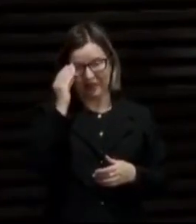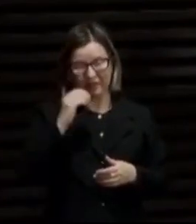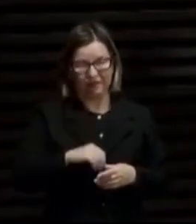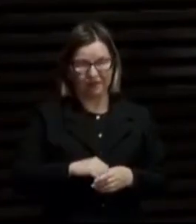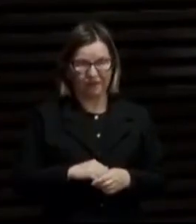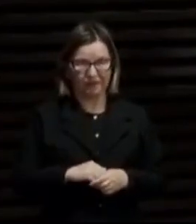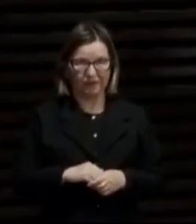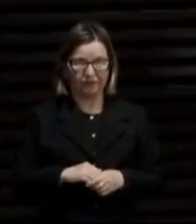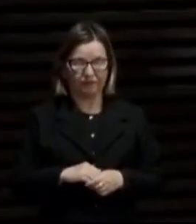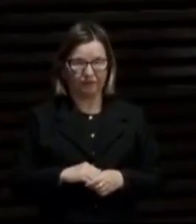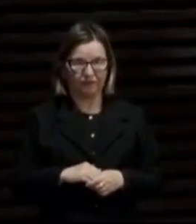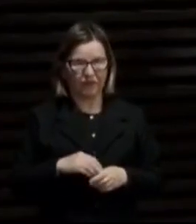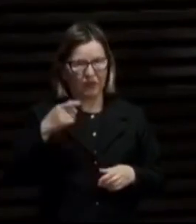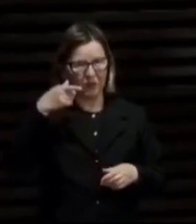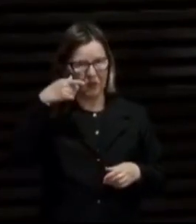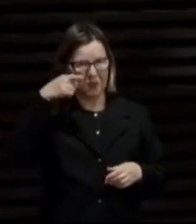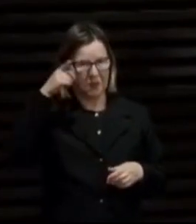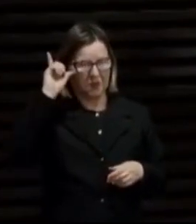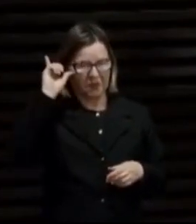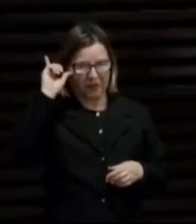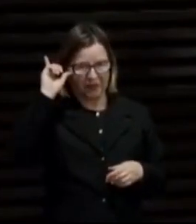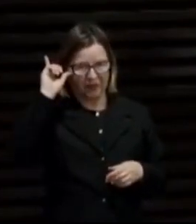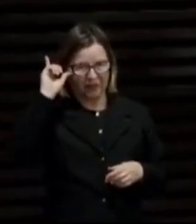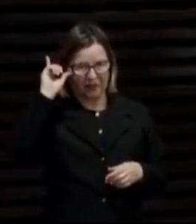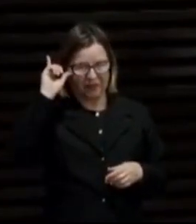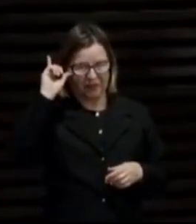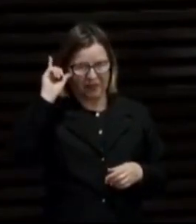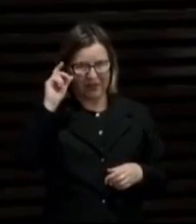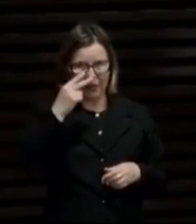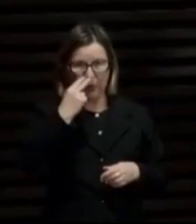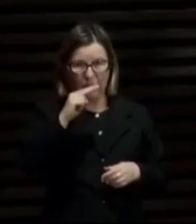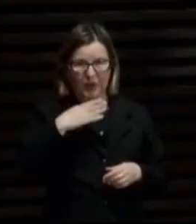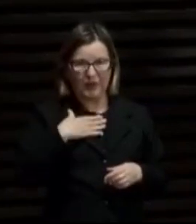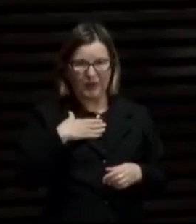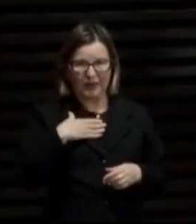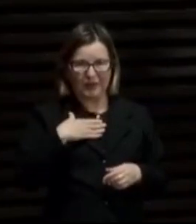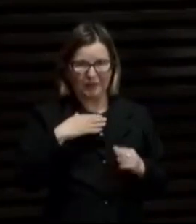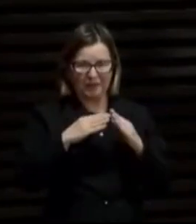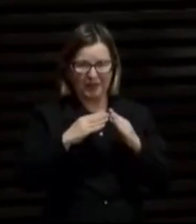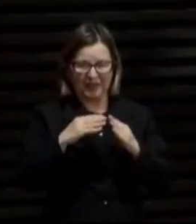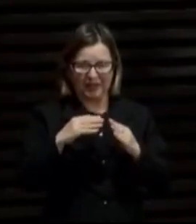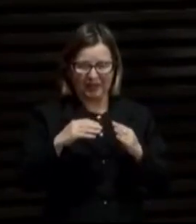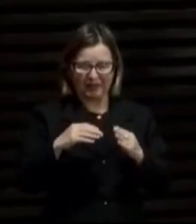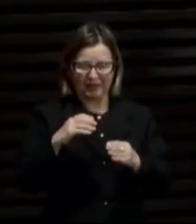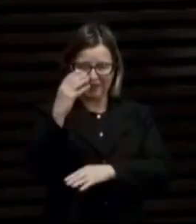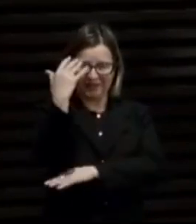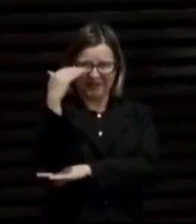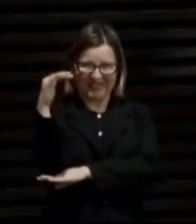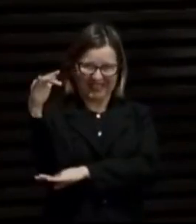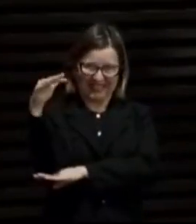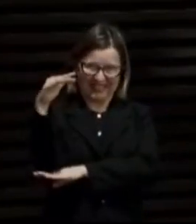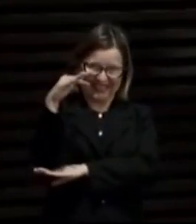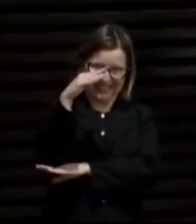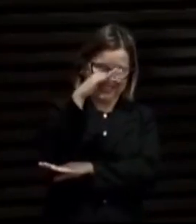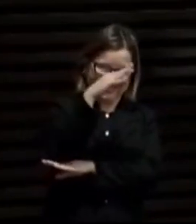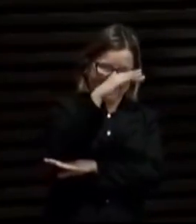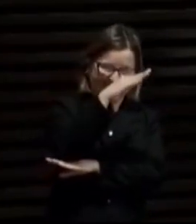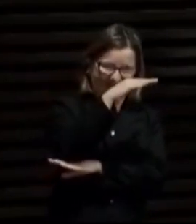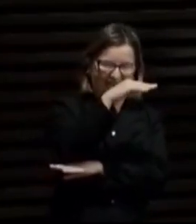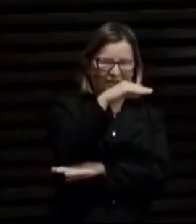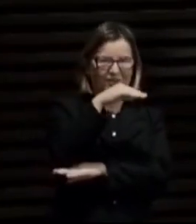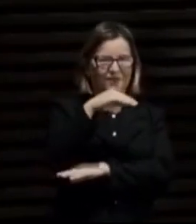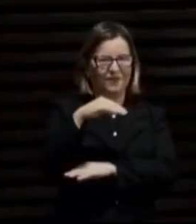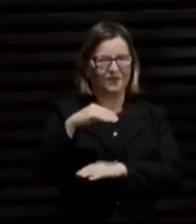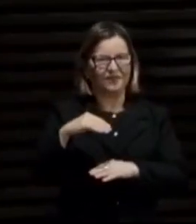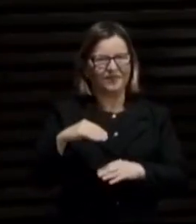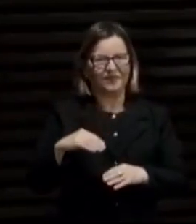Ontem eu estava fazendo a poda lá da minha parreira, eu tenho 4 pezinhos de uva. Pezinhos de uva estão ali, nos fiozinhos,